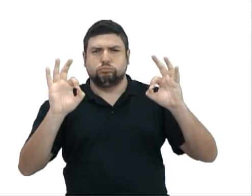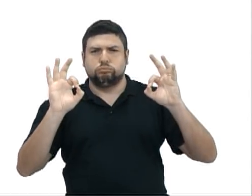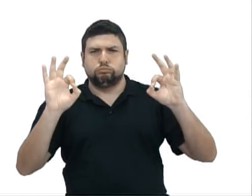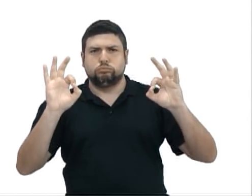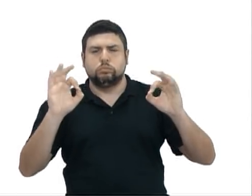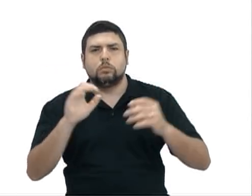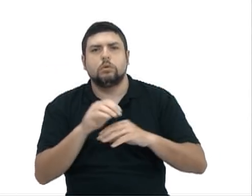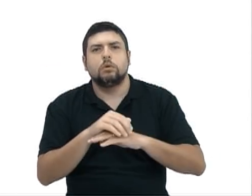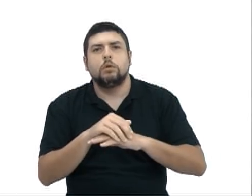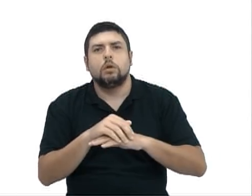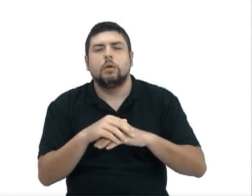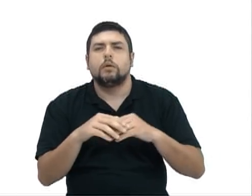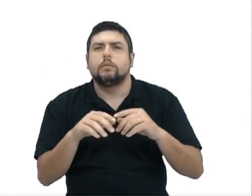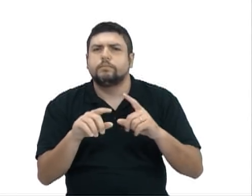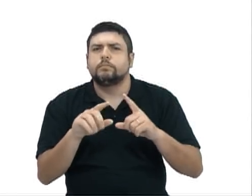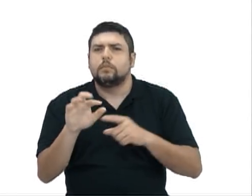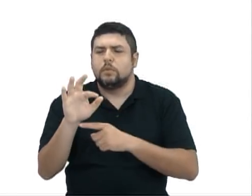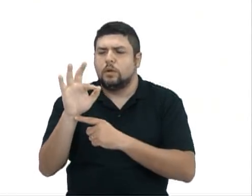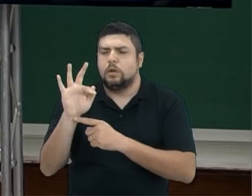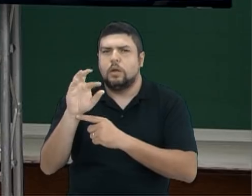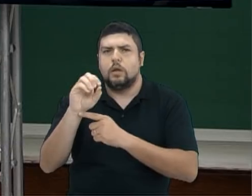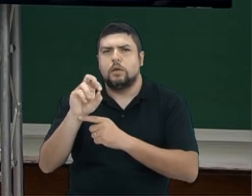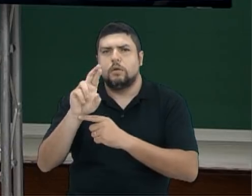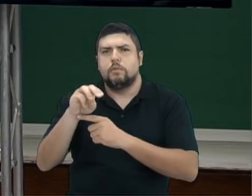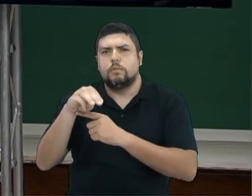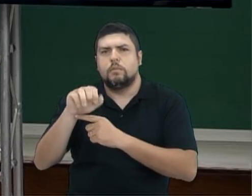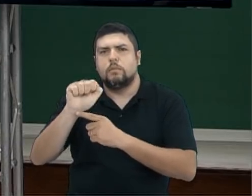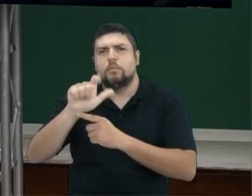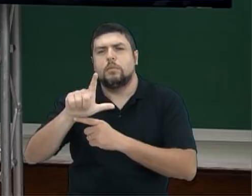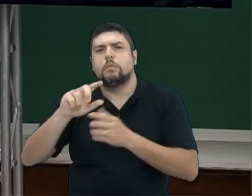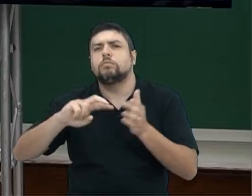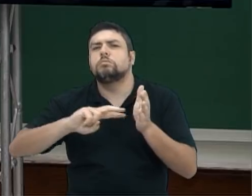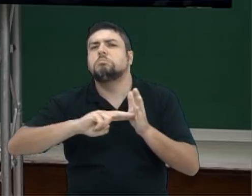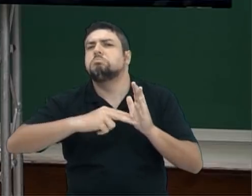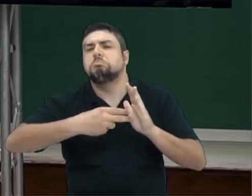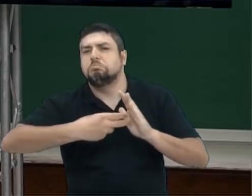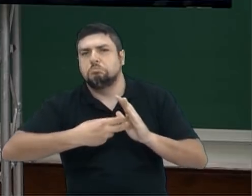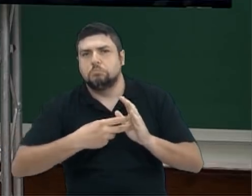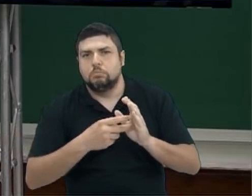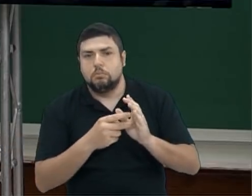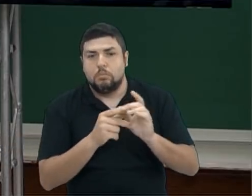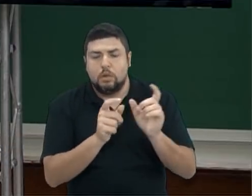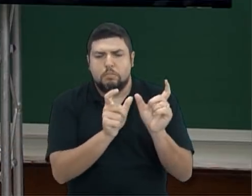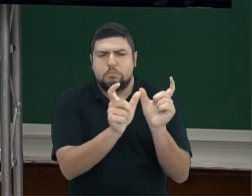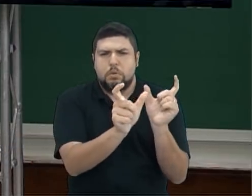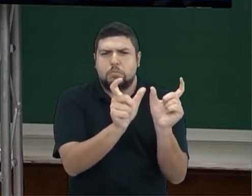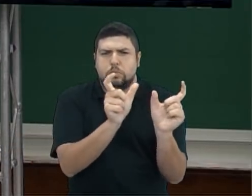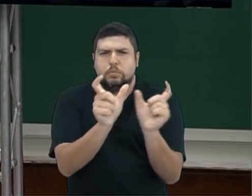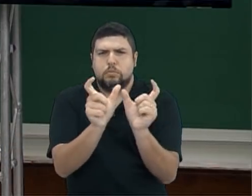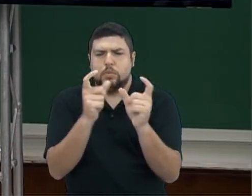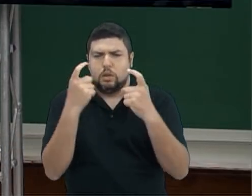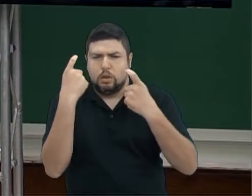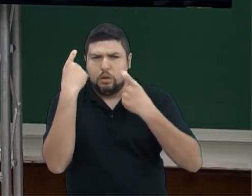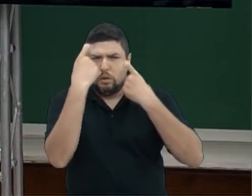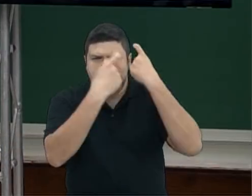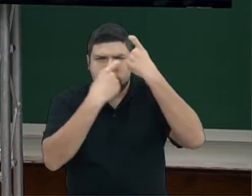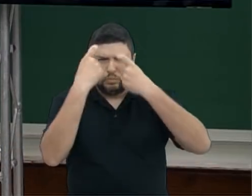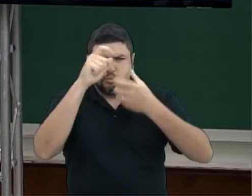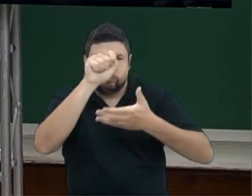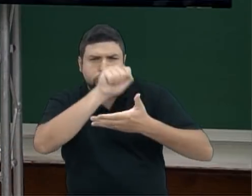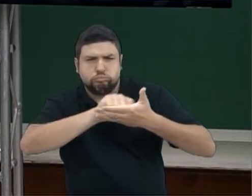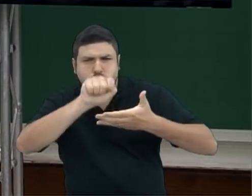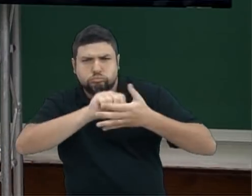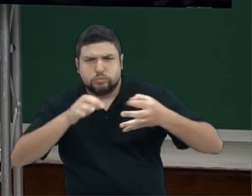Formal quando nós estamos pensando ali naquele conjunto das regras. O autor, quem vai escrever o diário, ele se preocupa com as